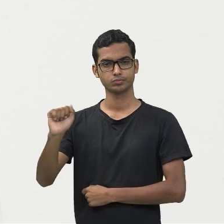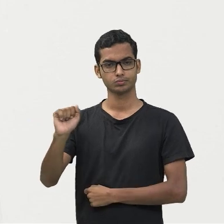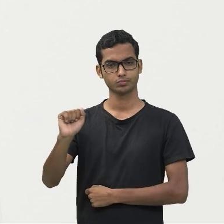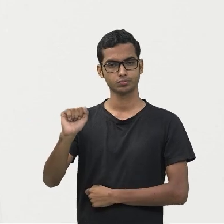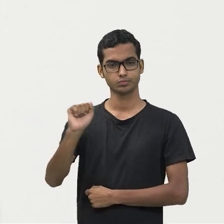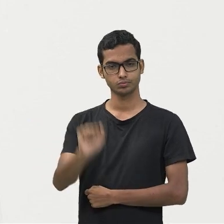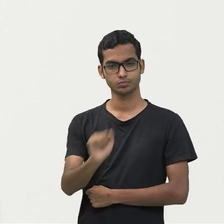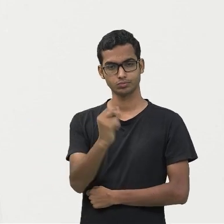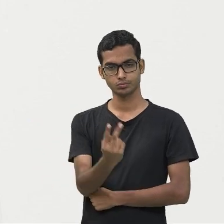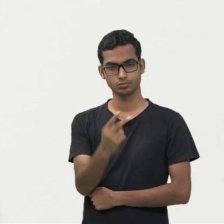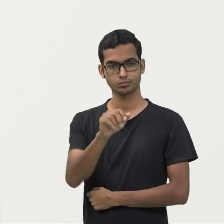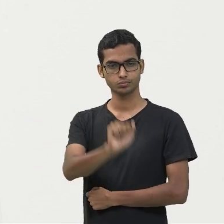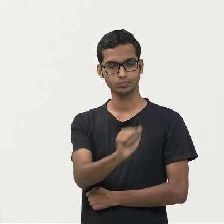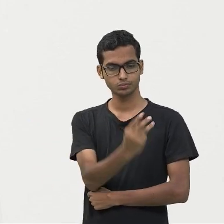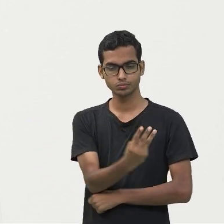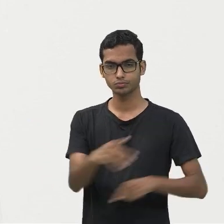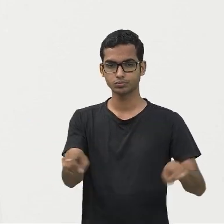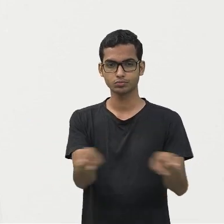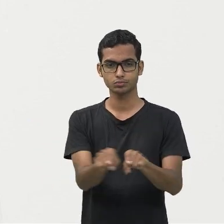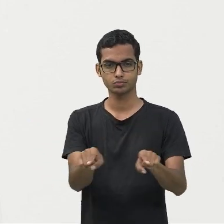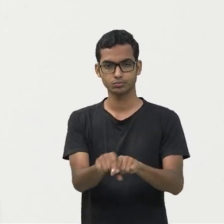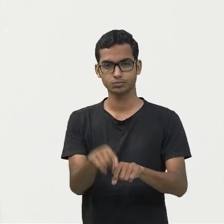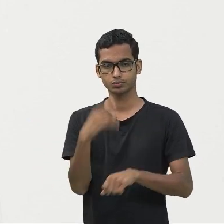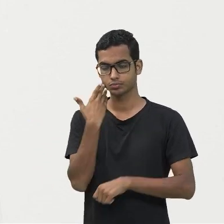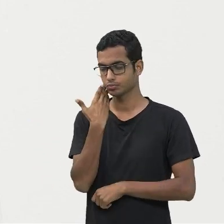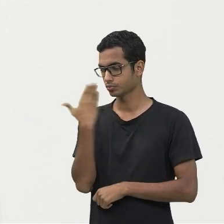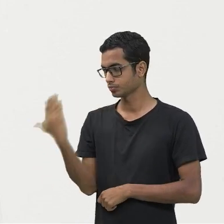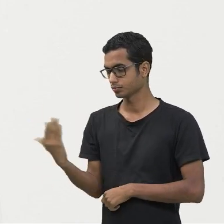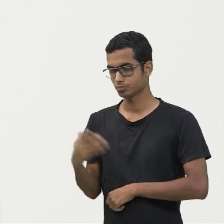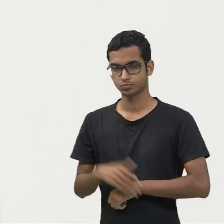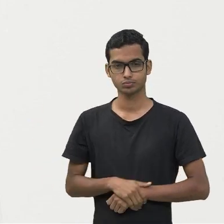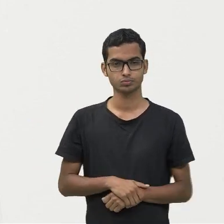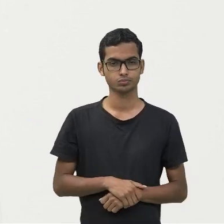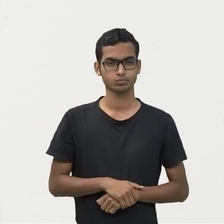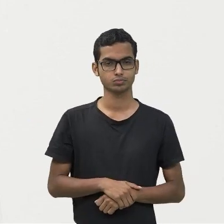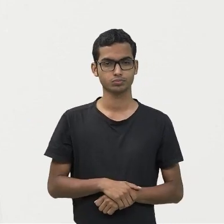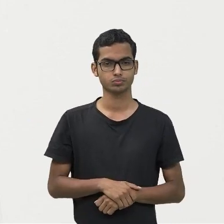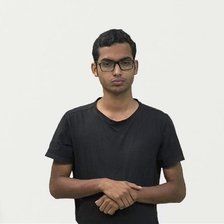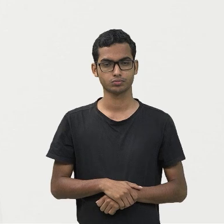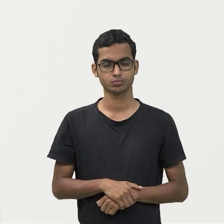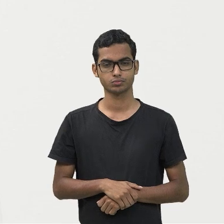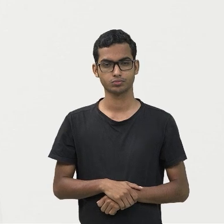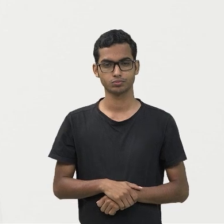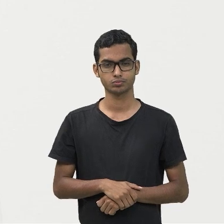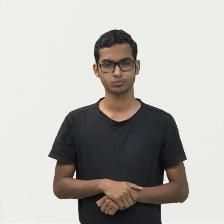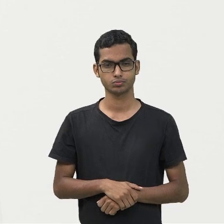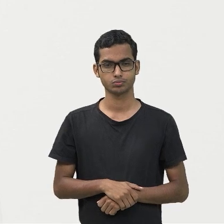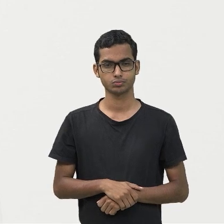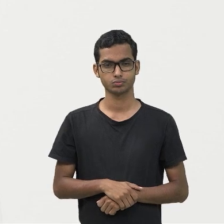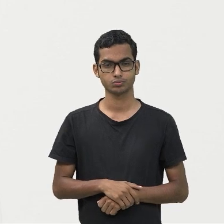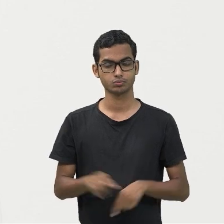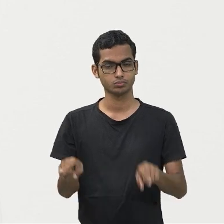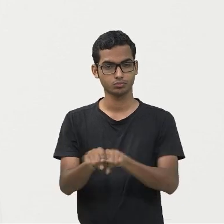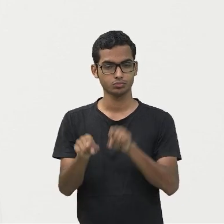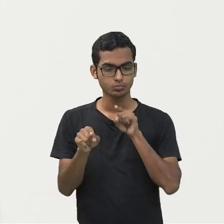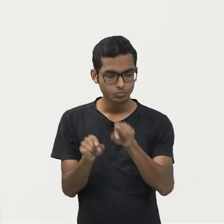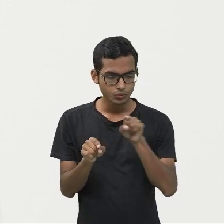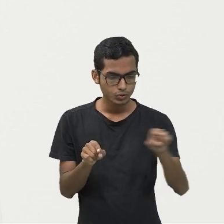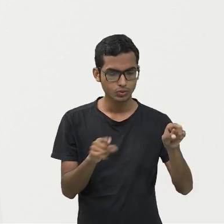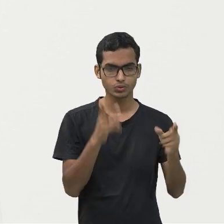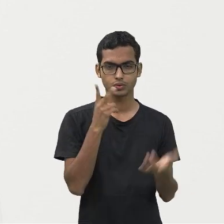ok? Primeiro termo, segundo termo, terceiro termo. Aí aqui nós temos a nossa reticência, né, que significa